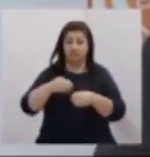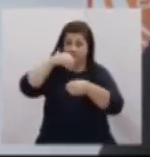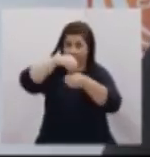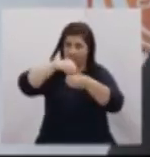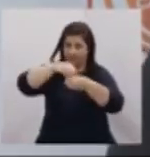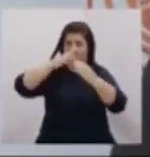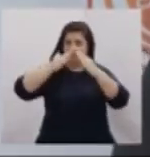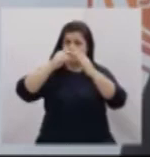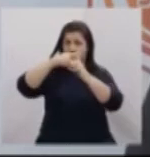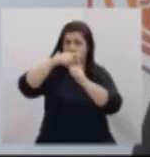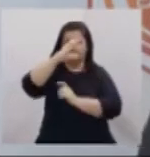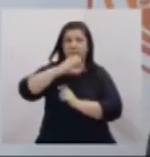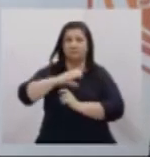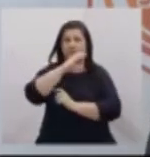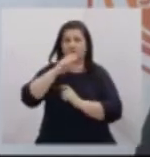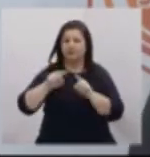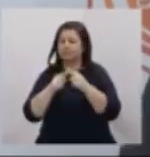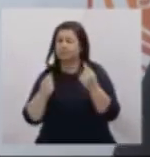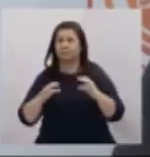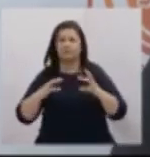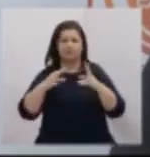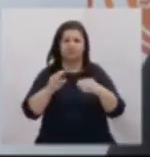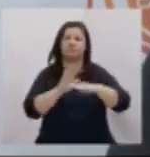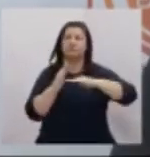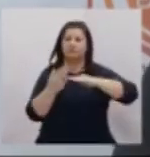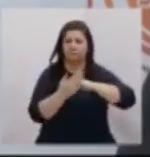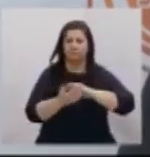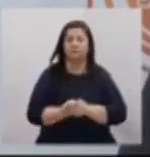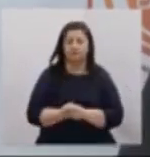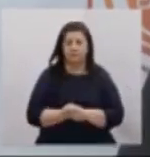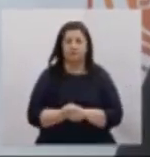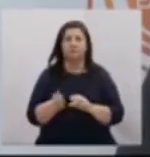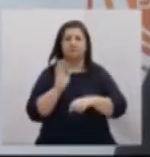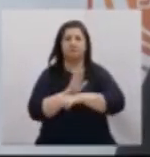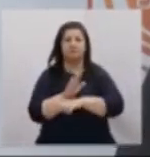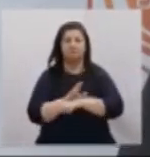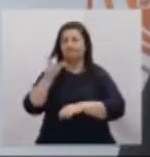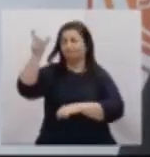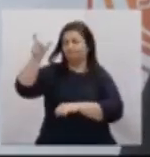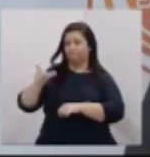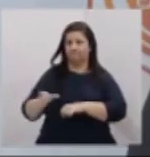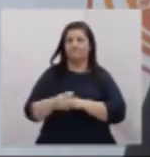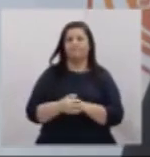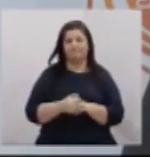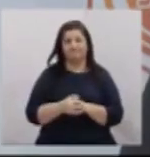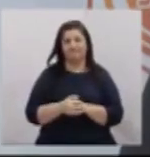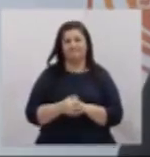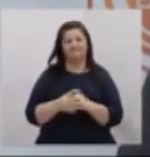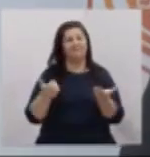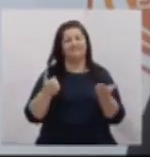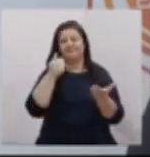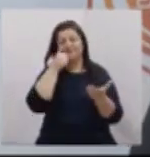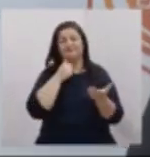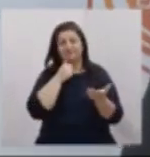Igreja Católica, como também na comunidade, faz um excelente papel de ser humano. Mãinha, nada melhor